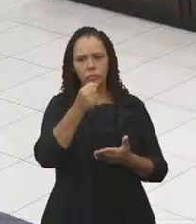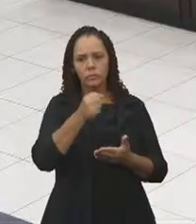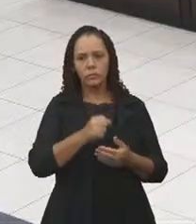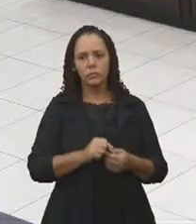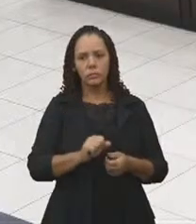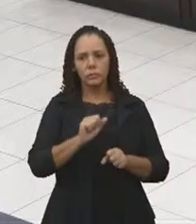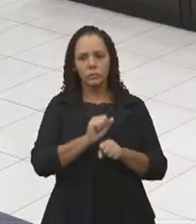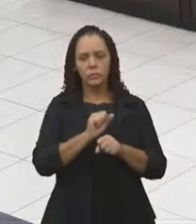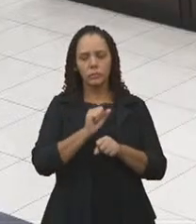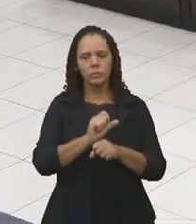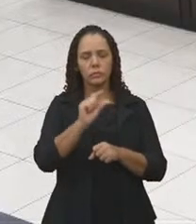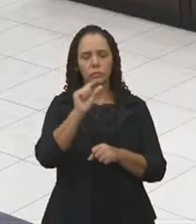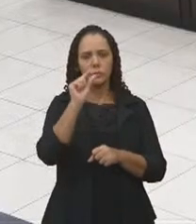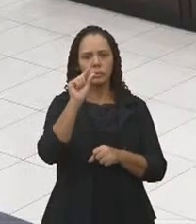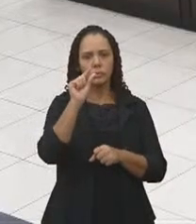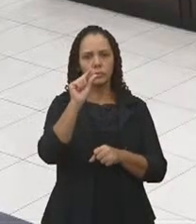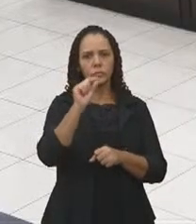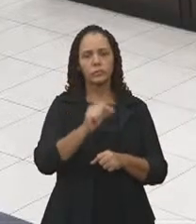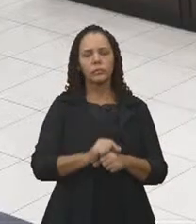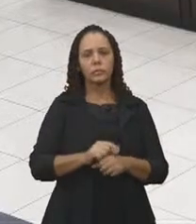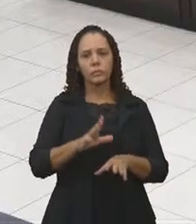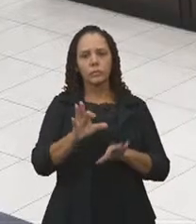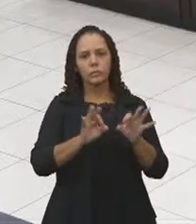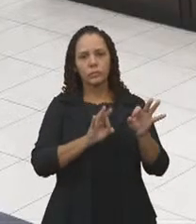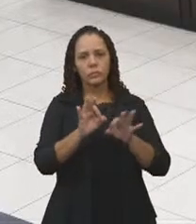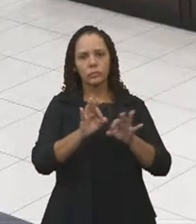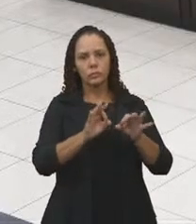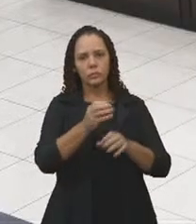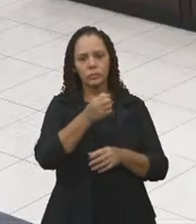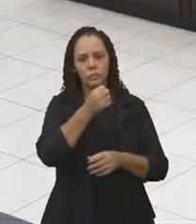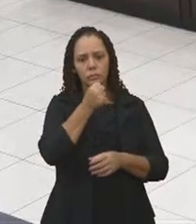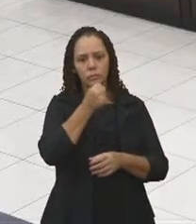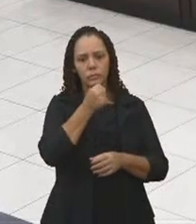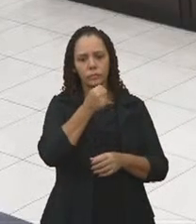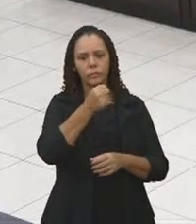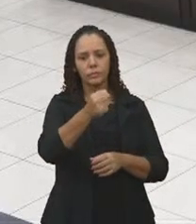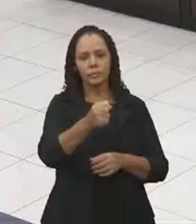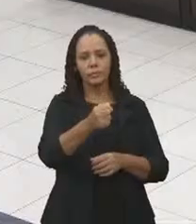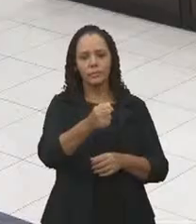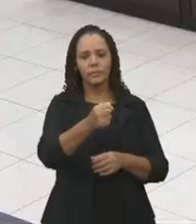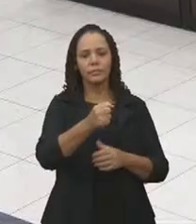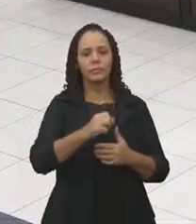Só um instantinho só. Já vão levar o microfone para o senhor aí.